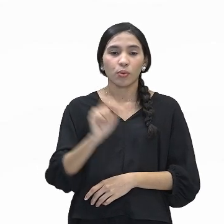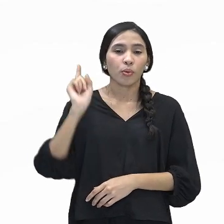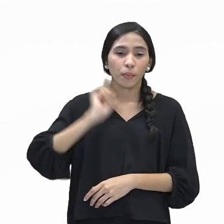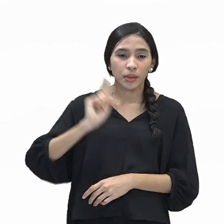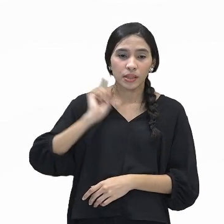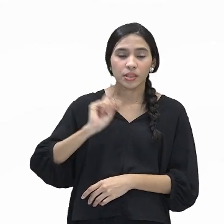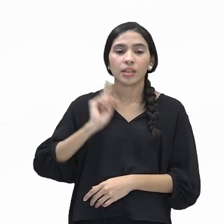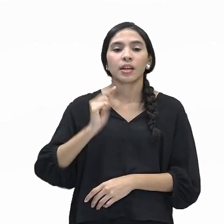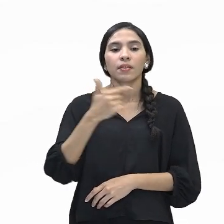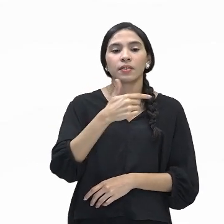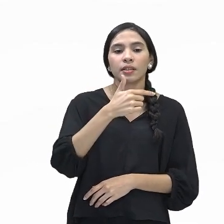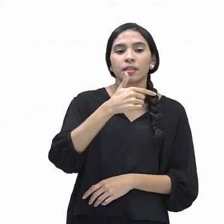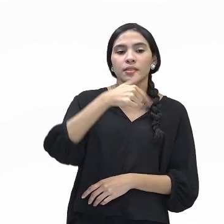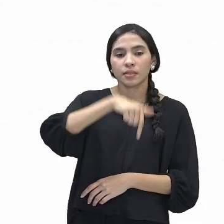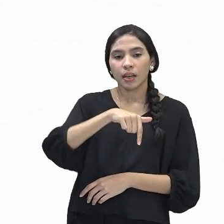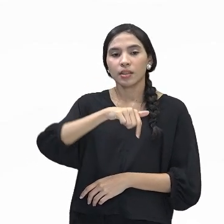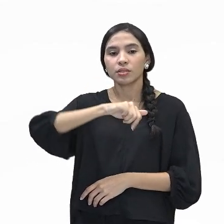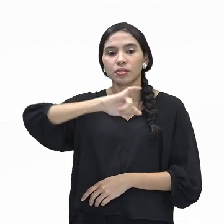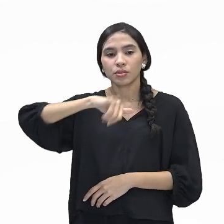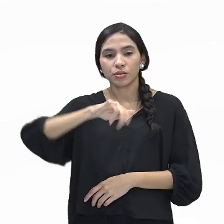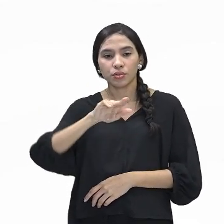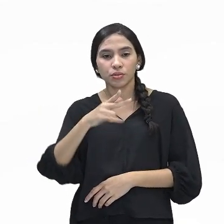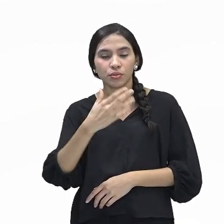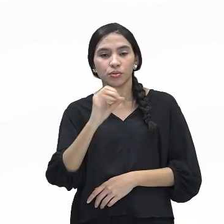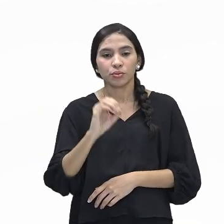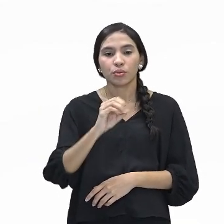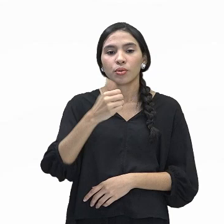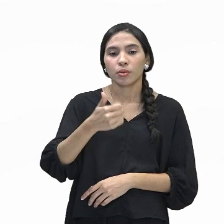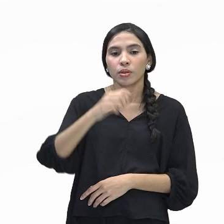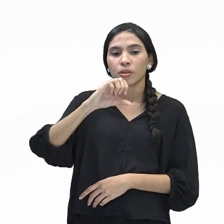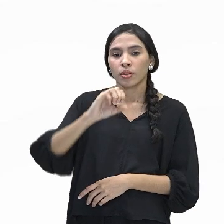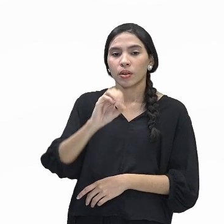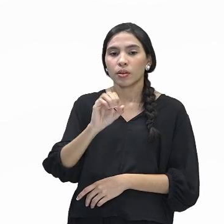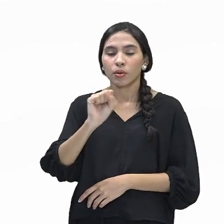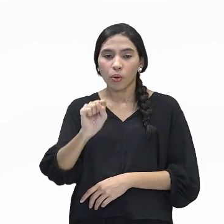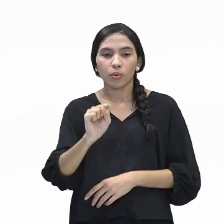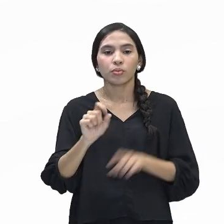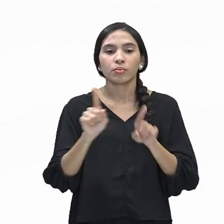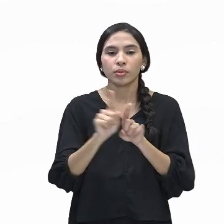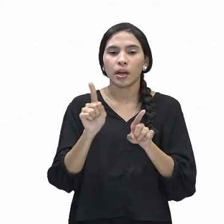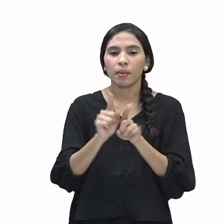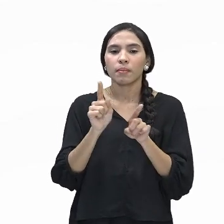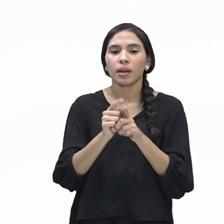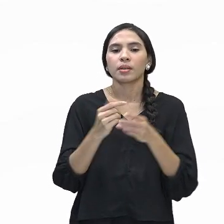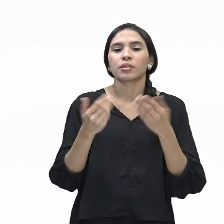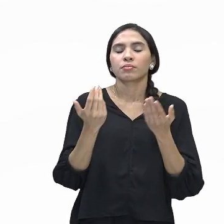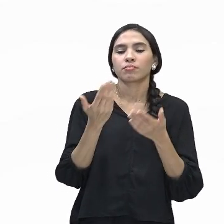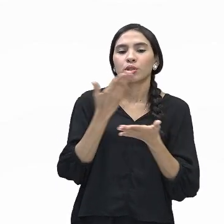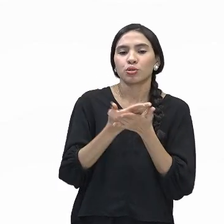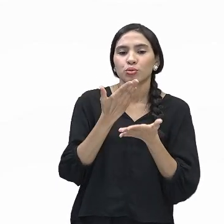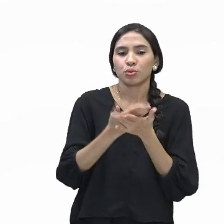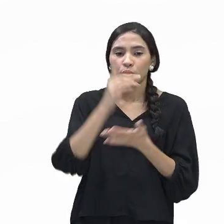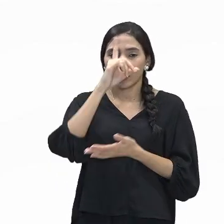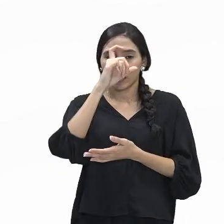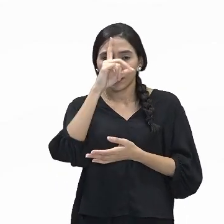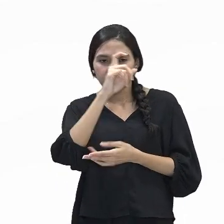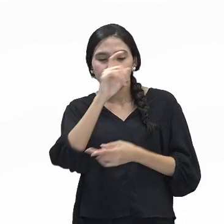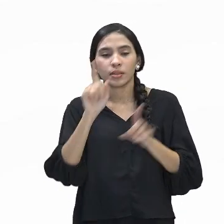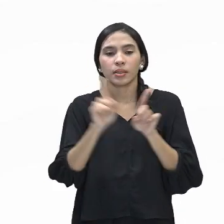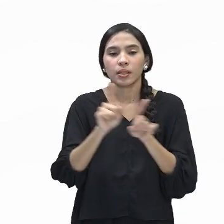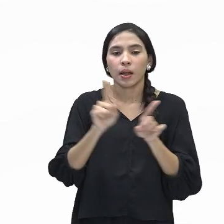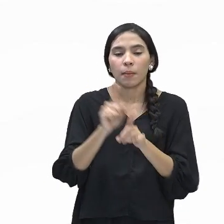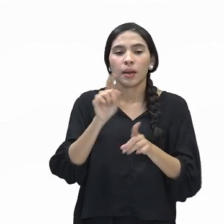1908. Além de ser escritor, ele também estudou medicina e foi diplomata. Era bem comum nessa época os homens